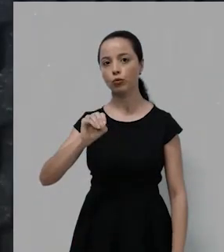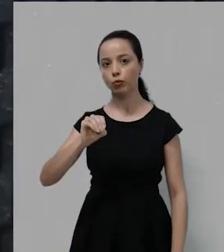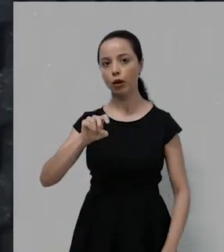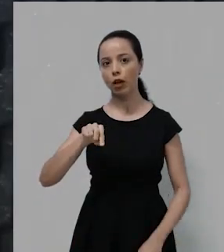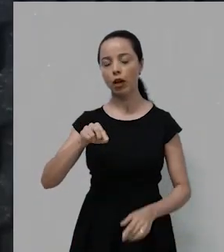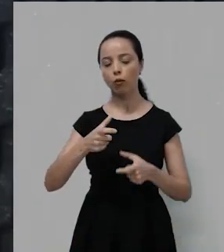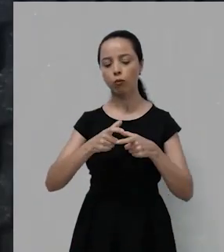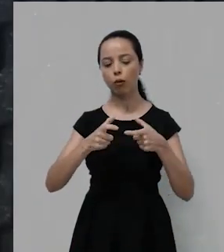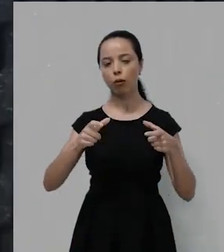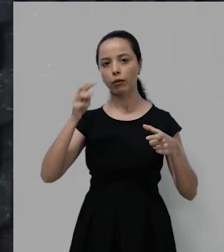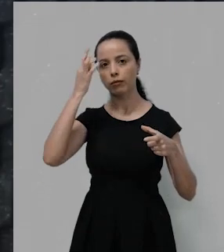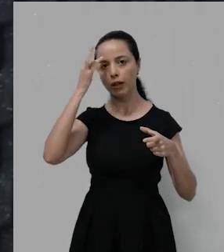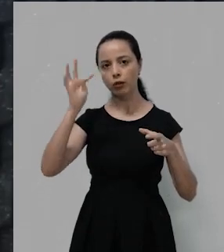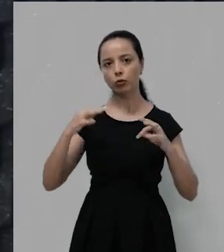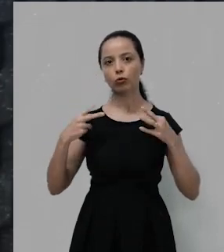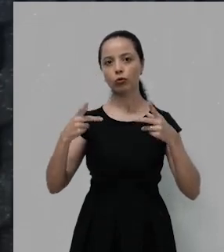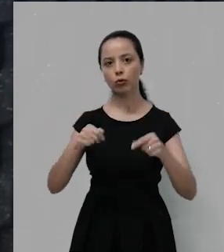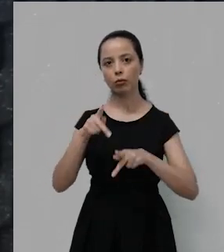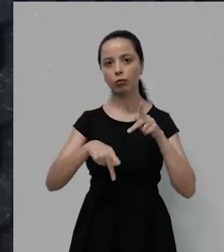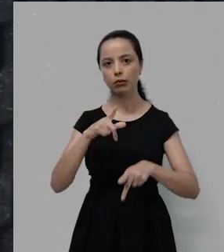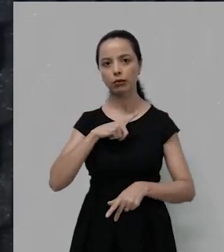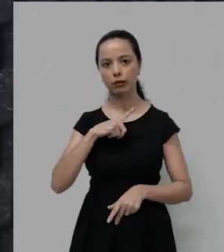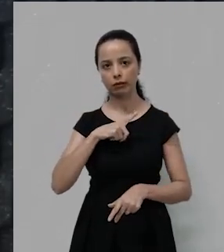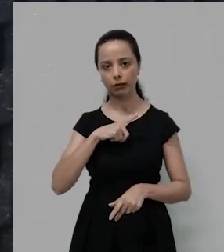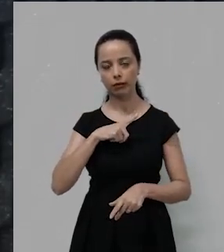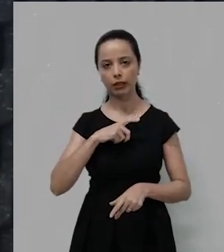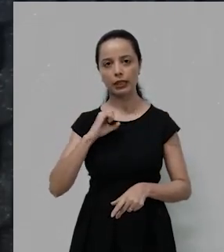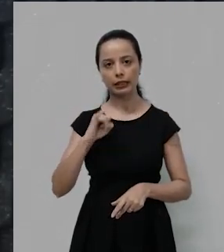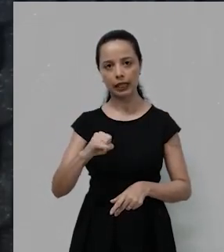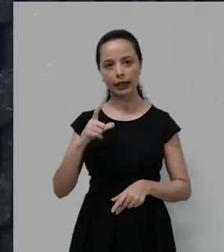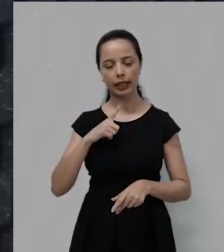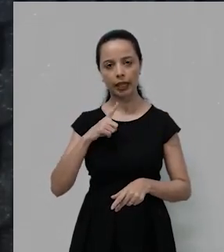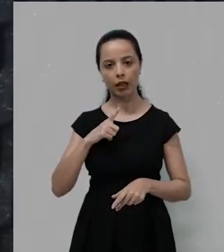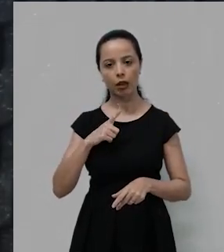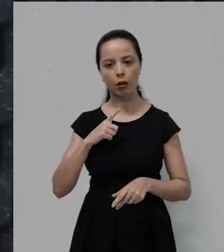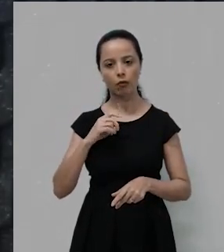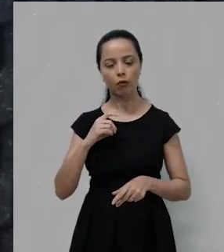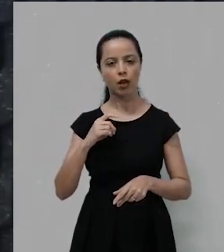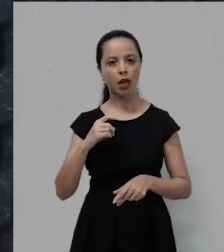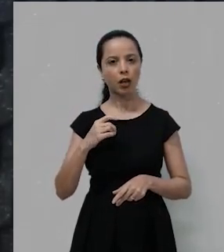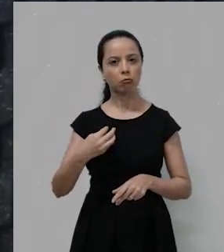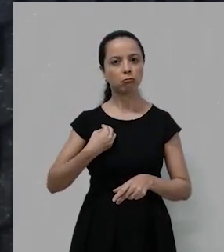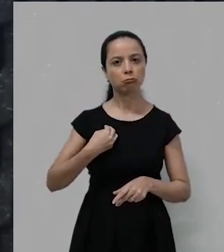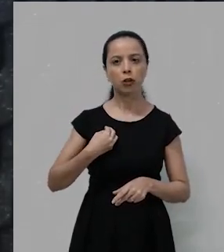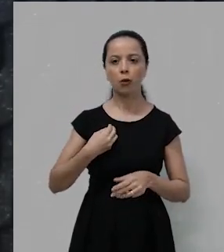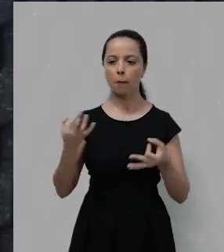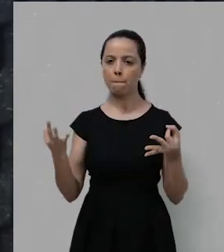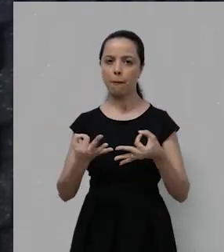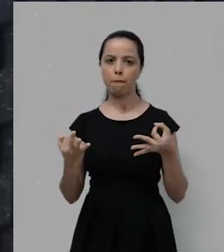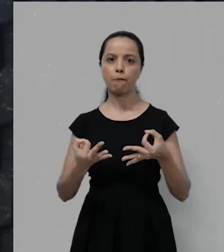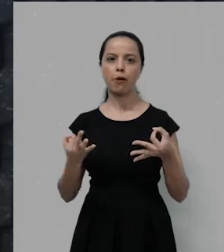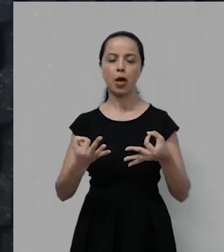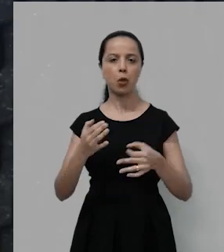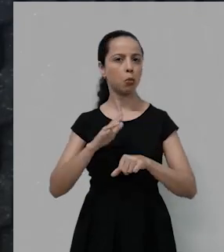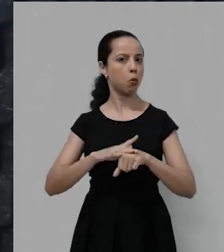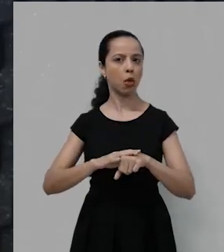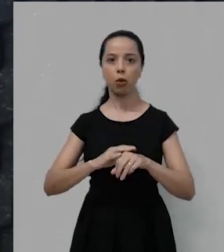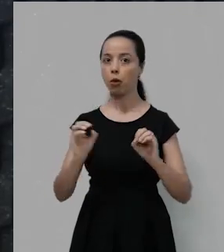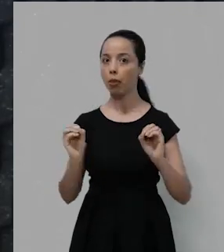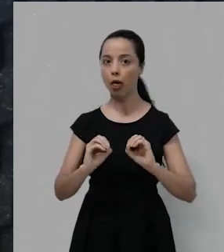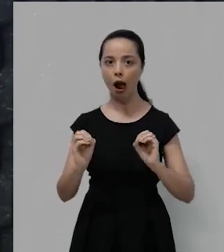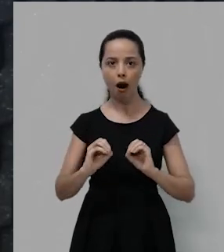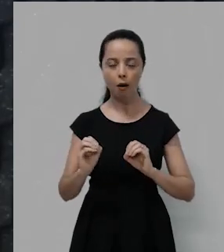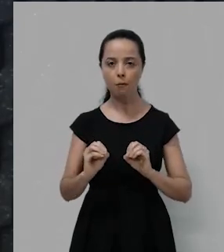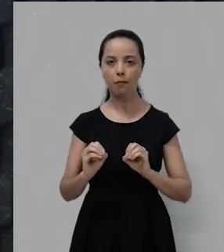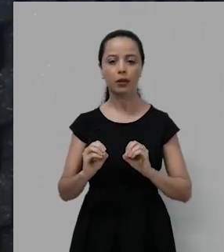toda a população tem, se ela, por exemplo, tivesse em condições perfeitas, não tivesse doença, se todos os